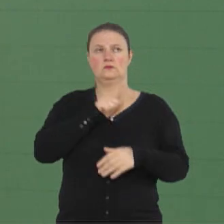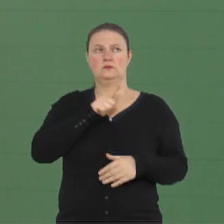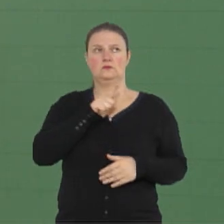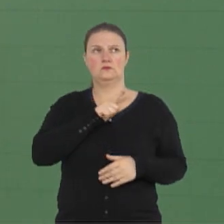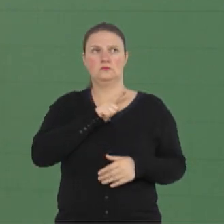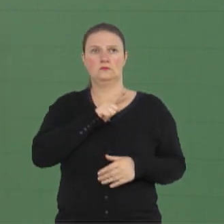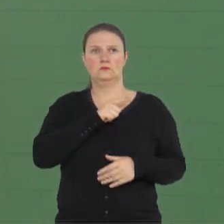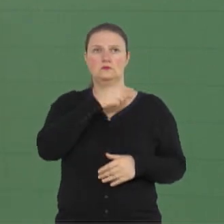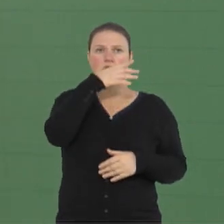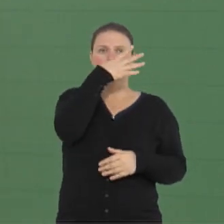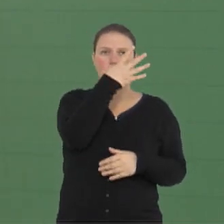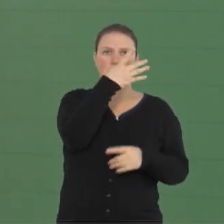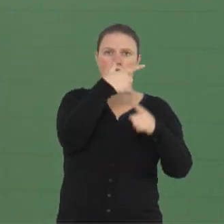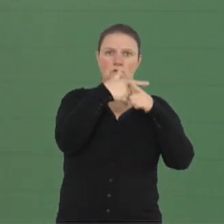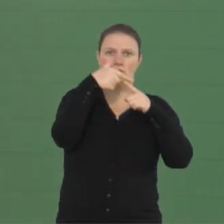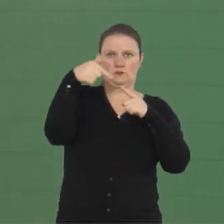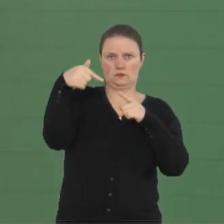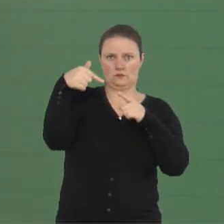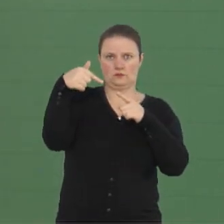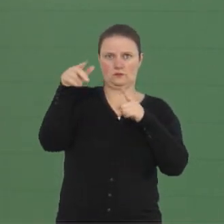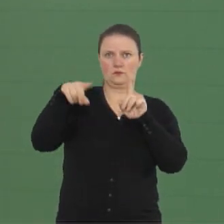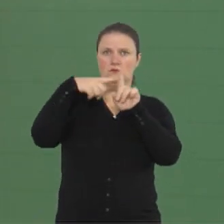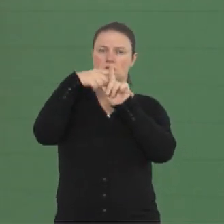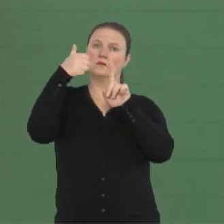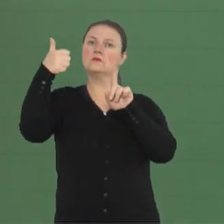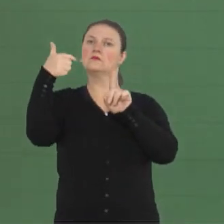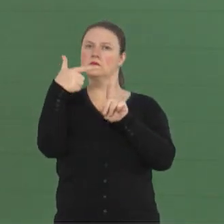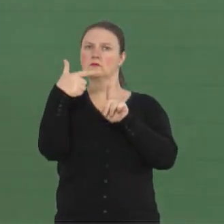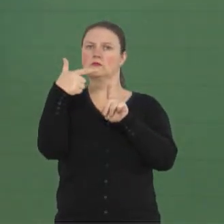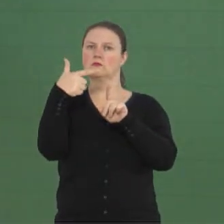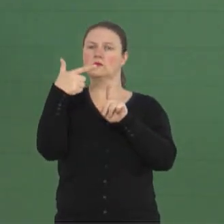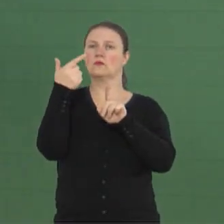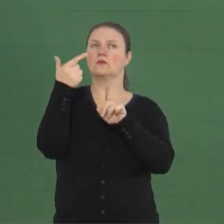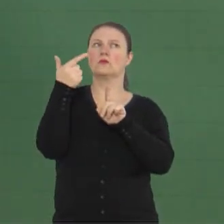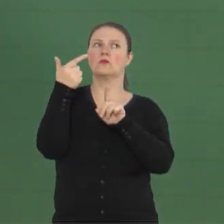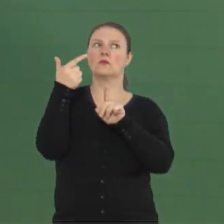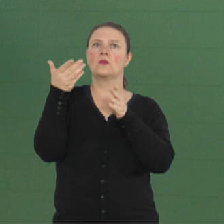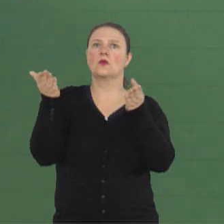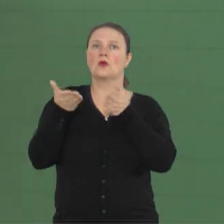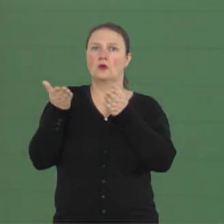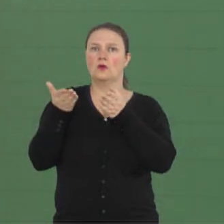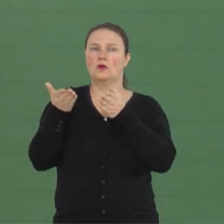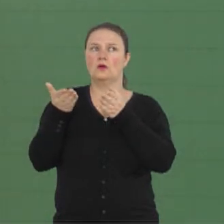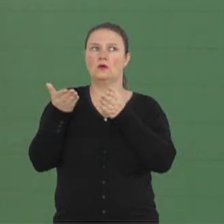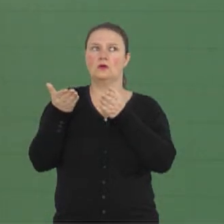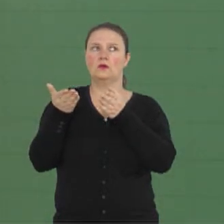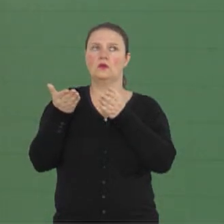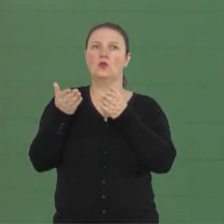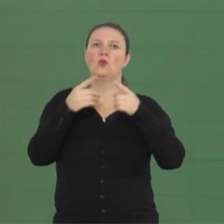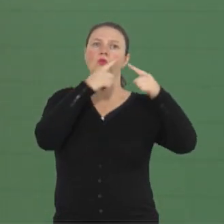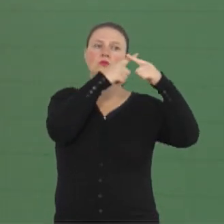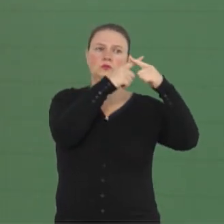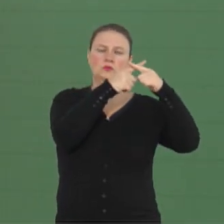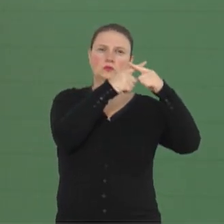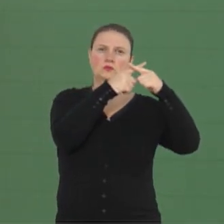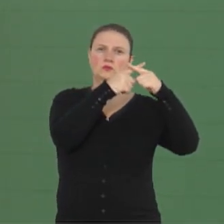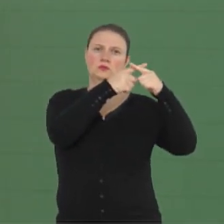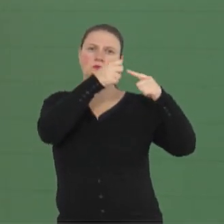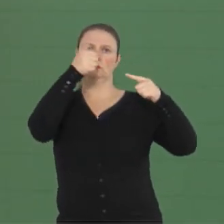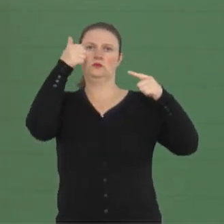temos 4 vezes 7 mais 12. E nós temos 2 operações, multiplicação